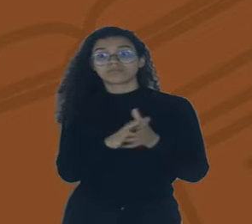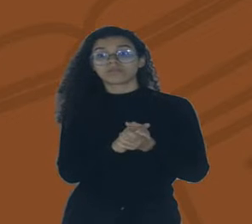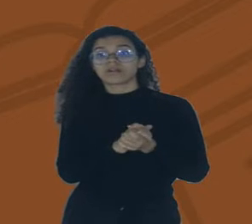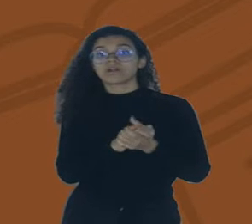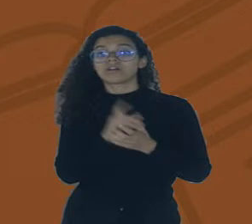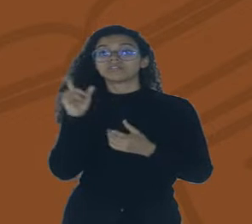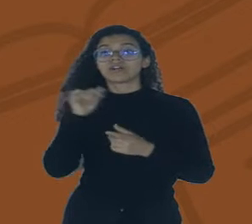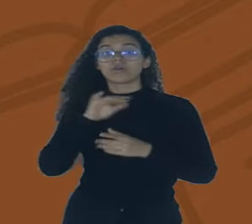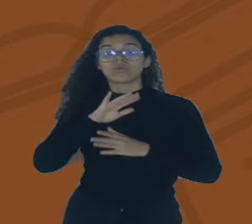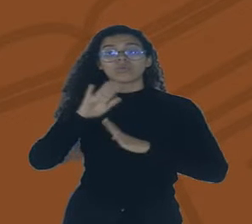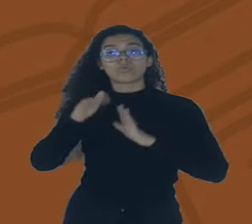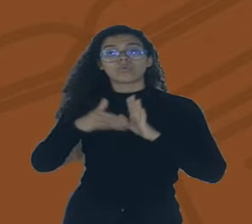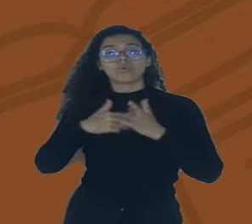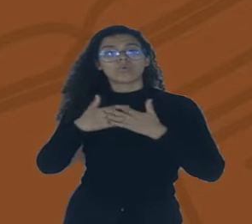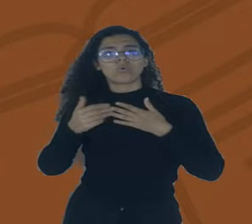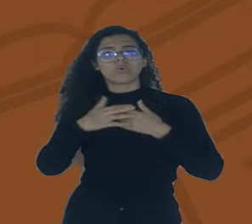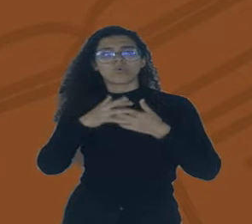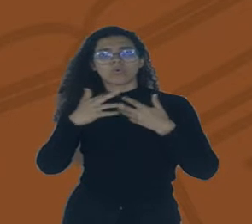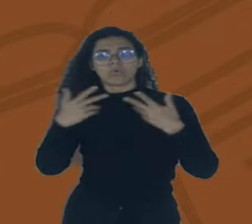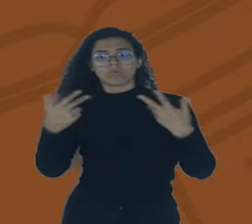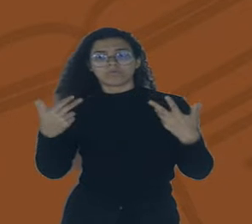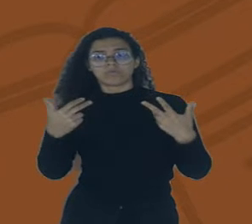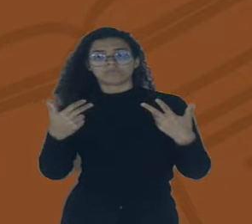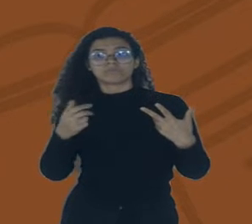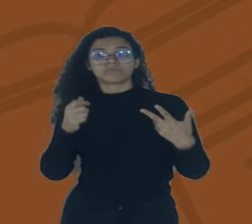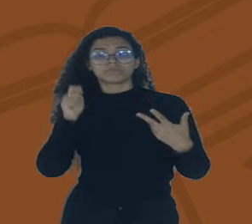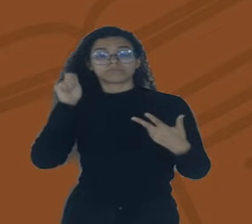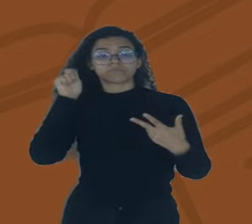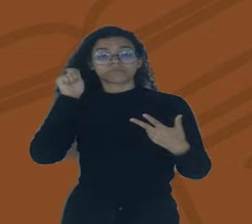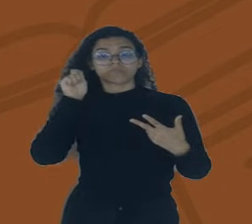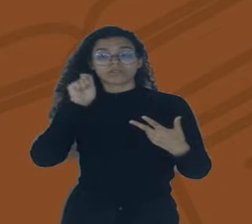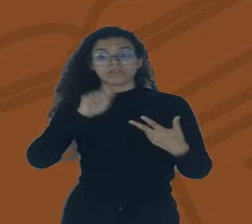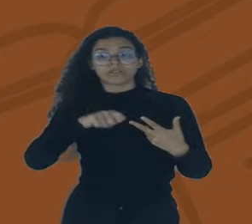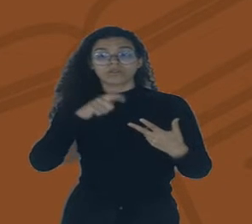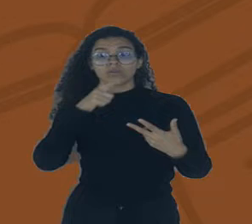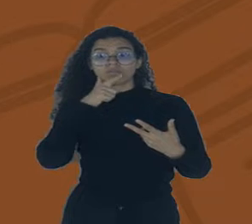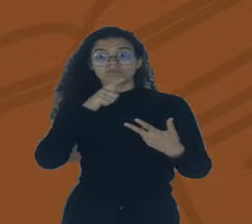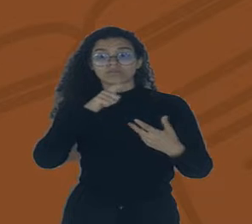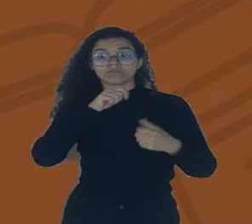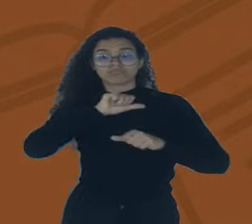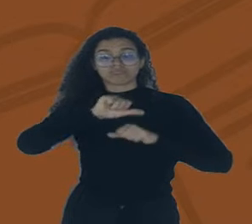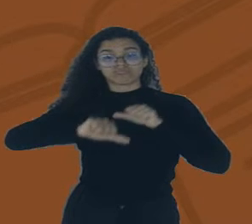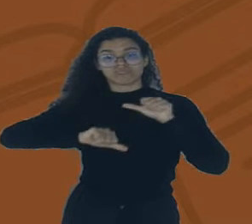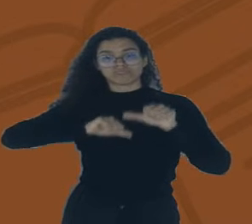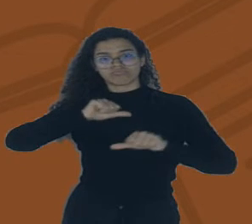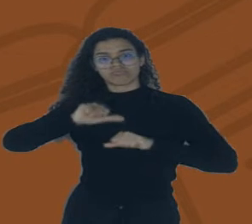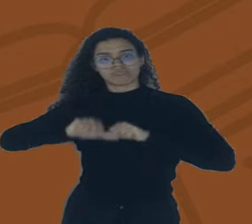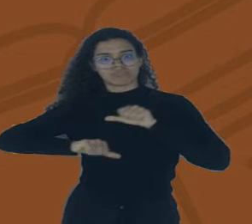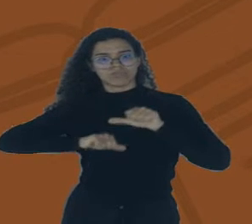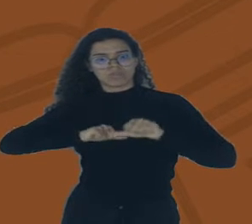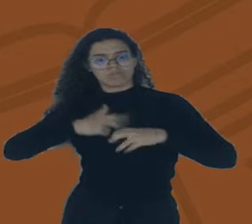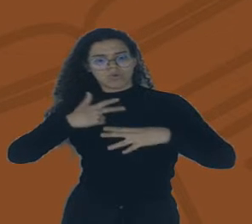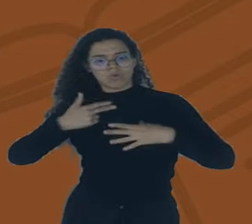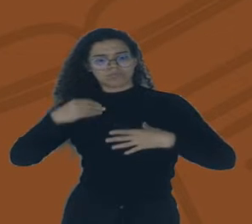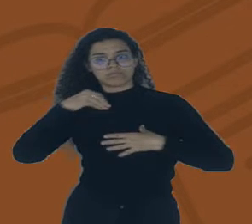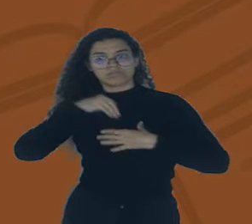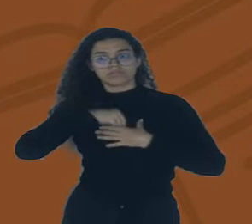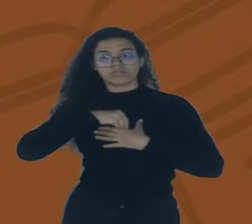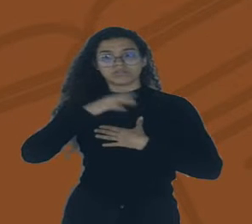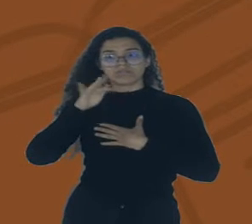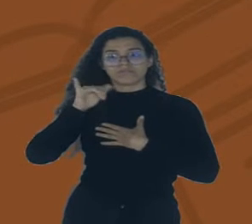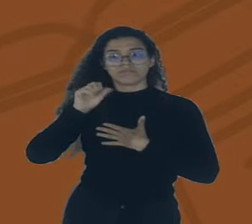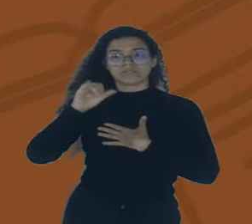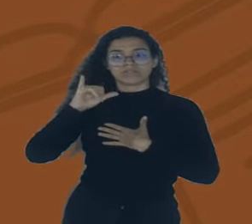são todas e quaisquer substâncias que são capazes de alterarem as funções, sejam